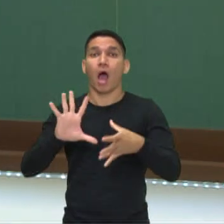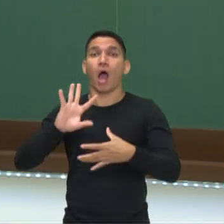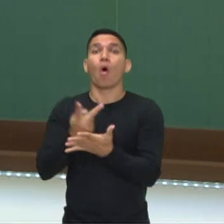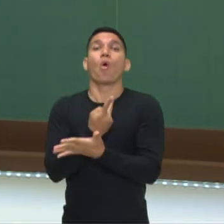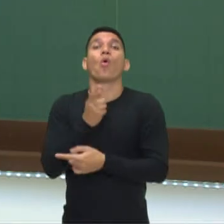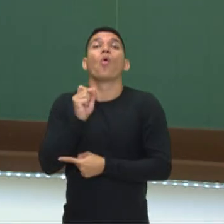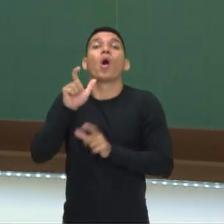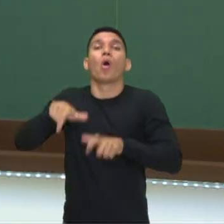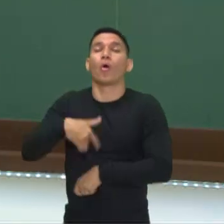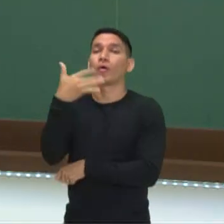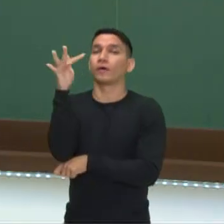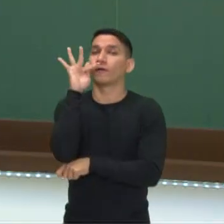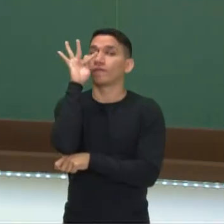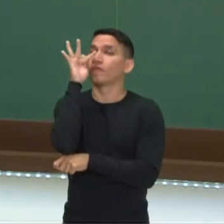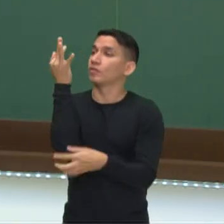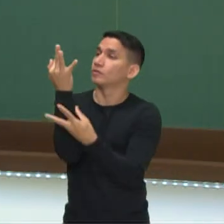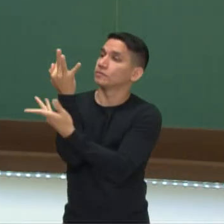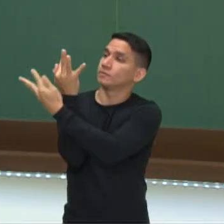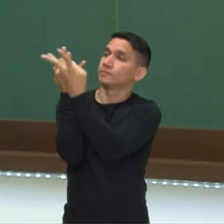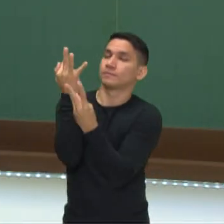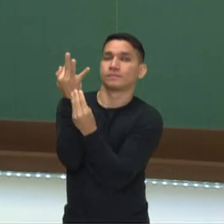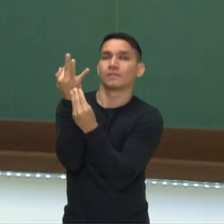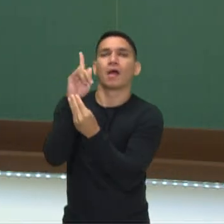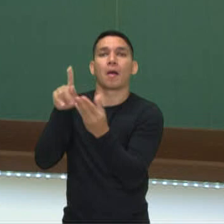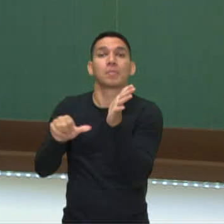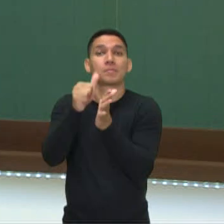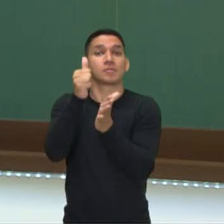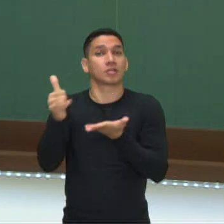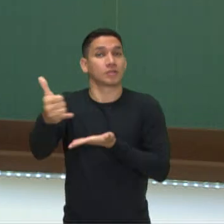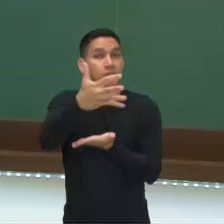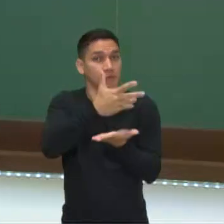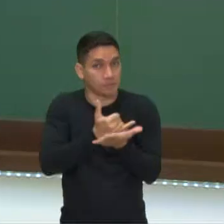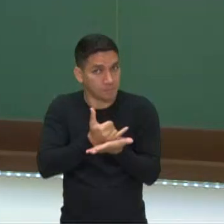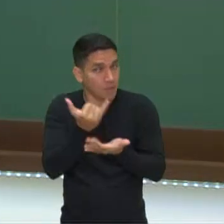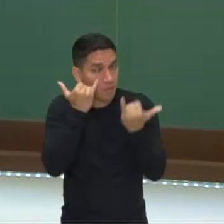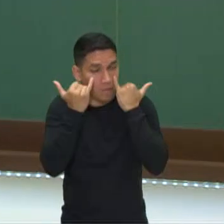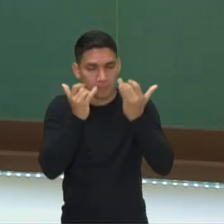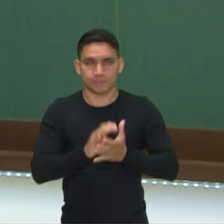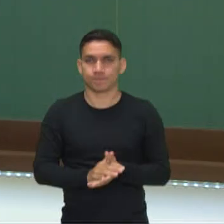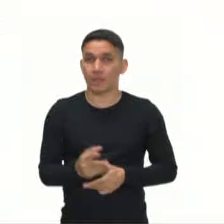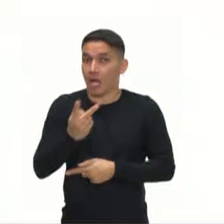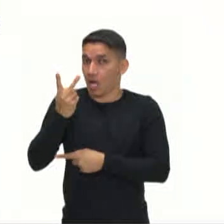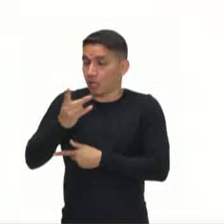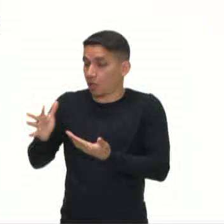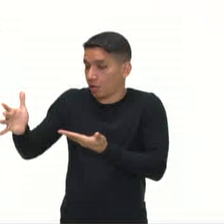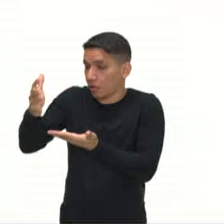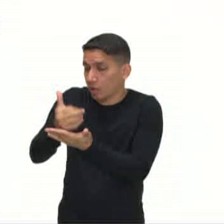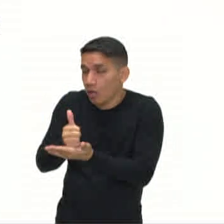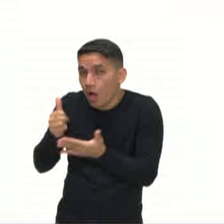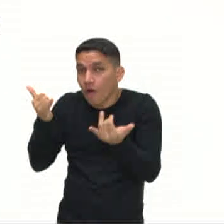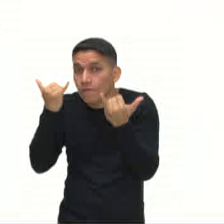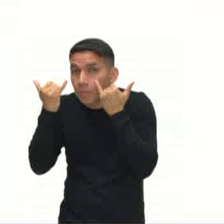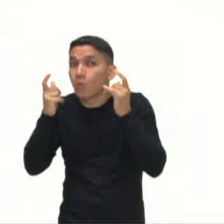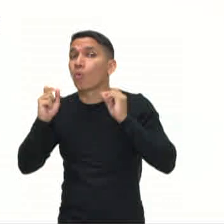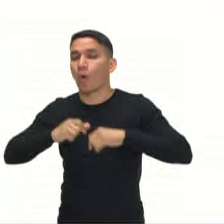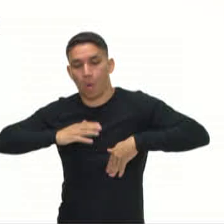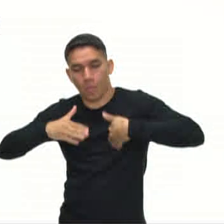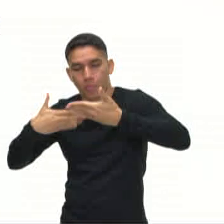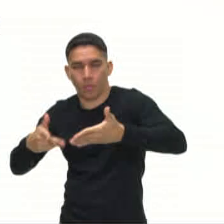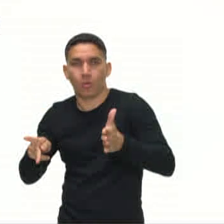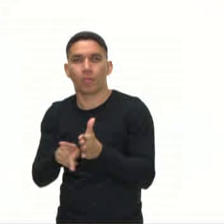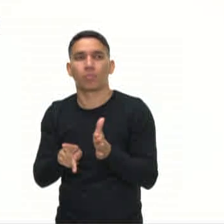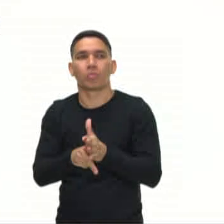essa foi a primeira coleta que ele fez. A segunda coleta de dados está relacionada, então, com um processo